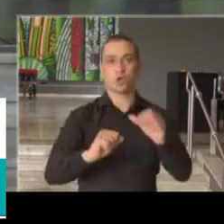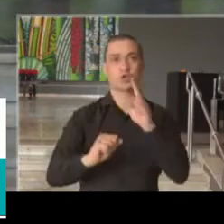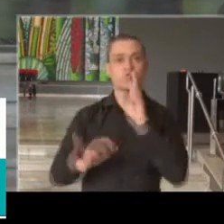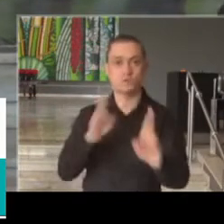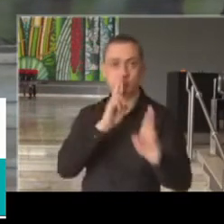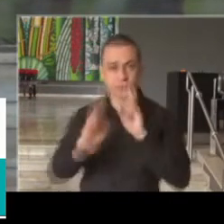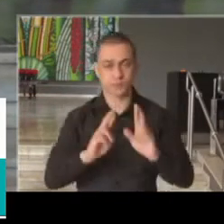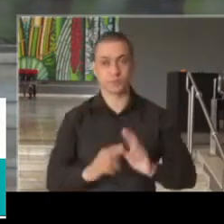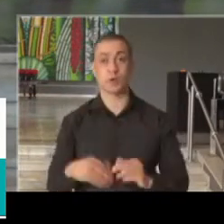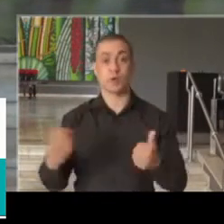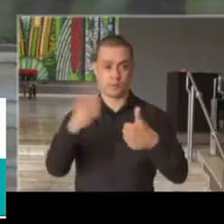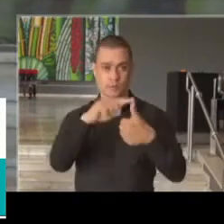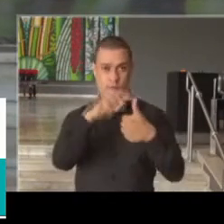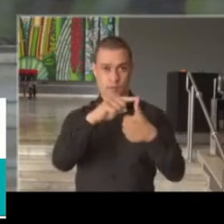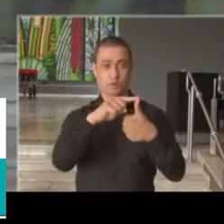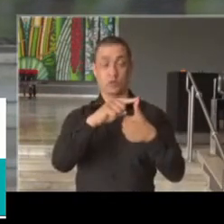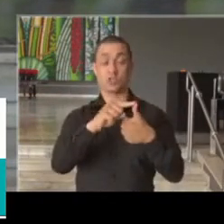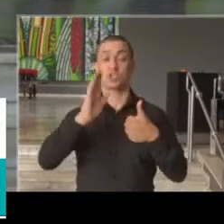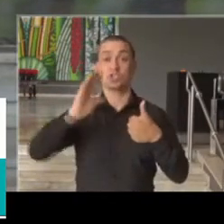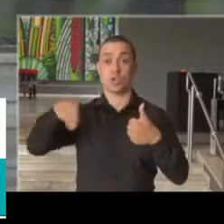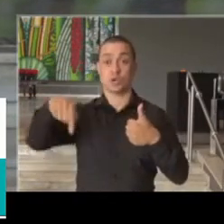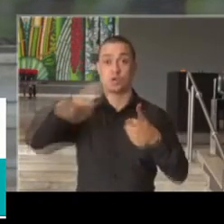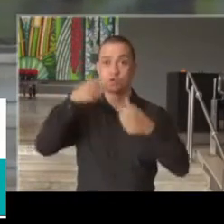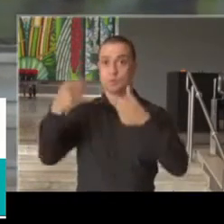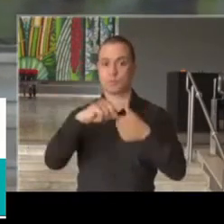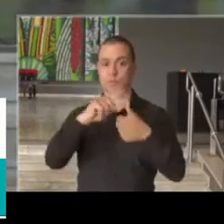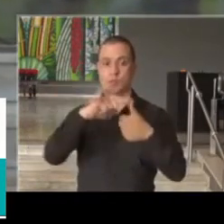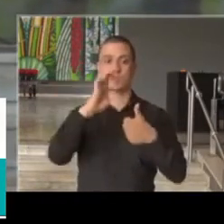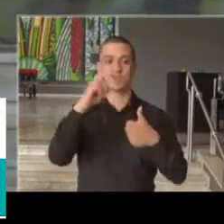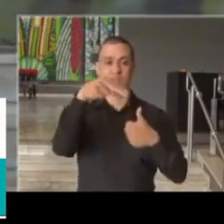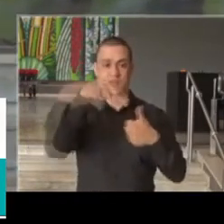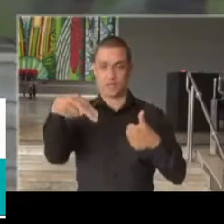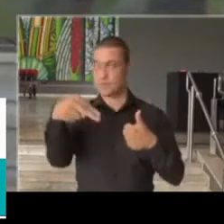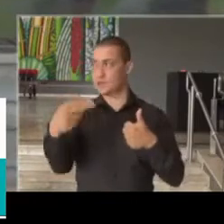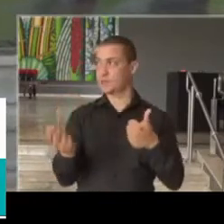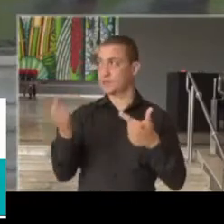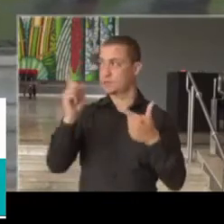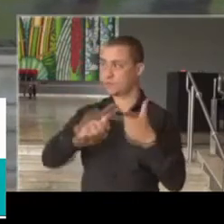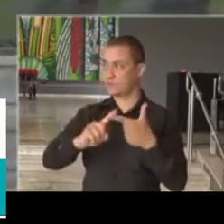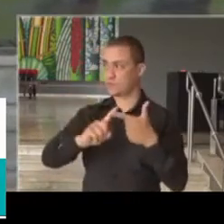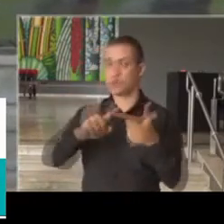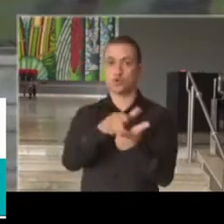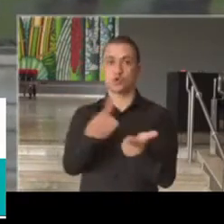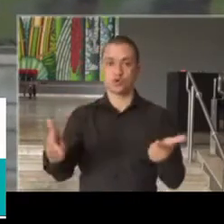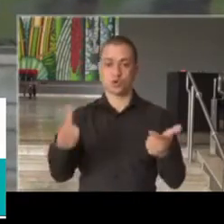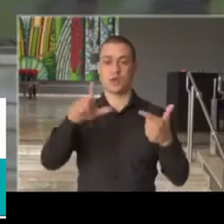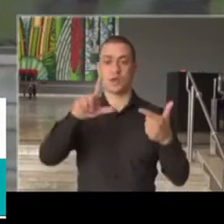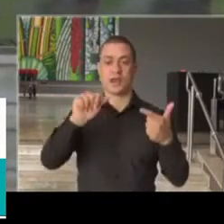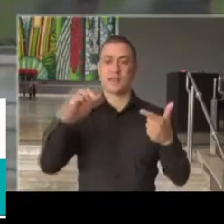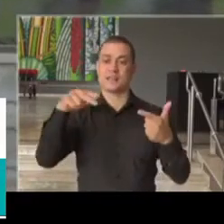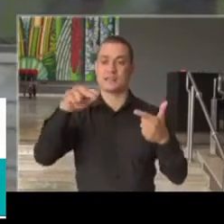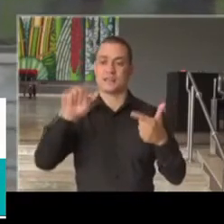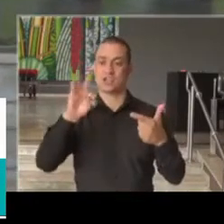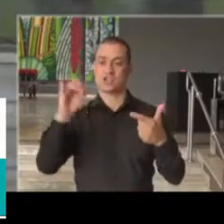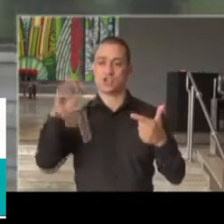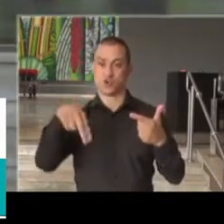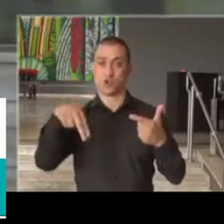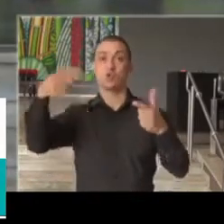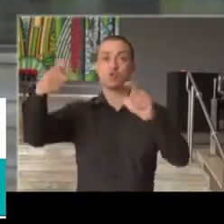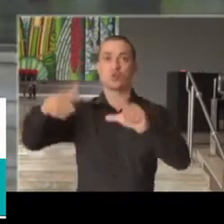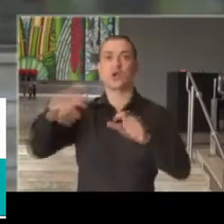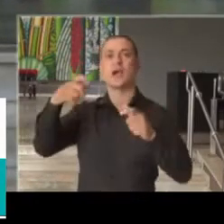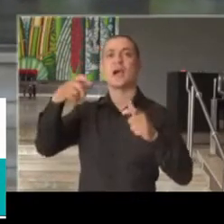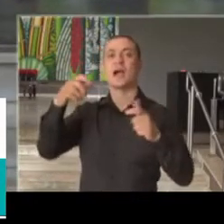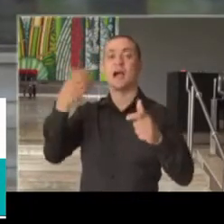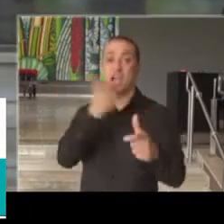respondê-las. Pela ordem, nós teremos na coletiva de hoje a CNN, o jornal La Nación, da Argentina,